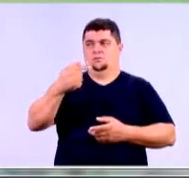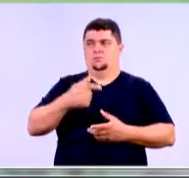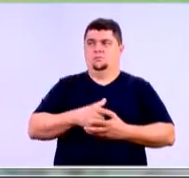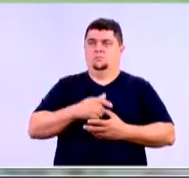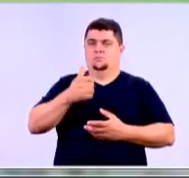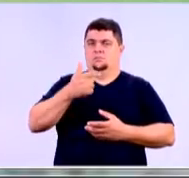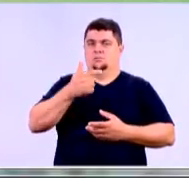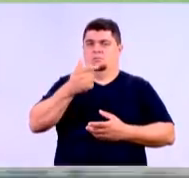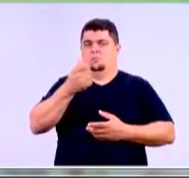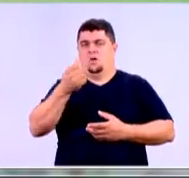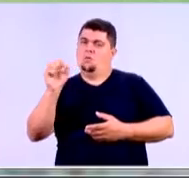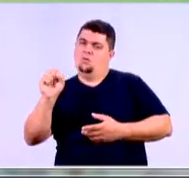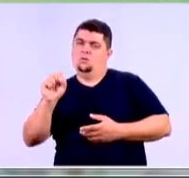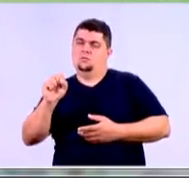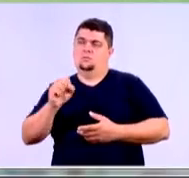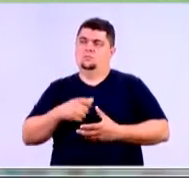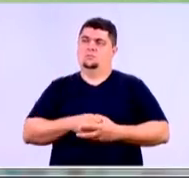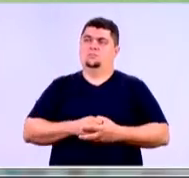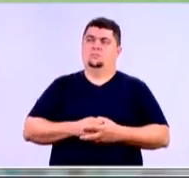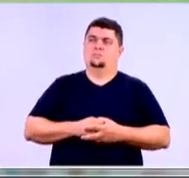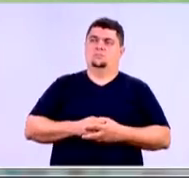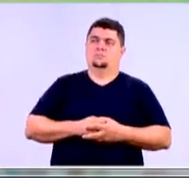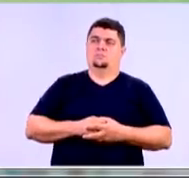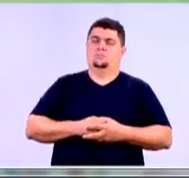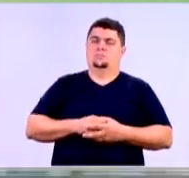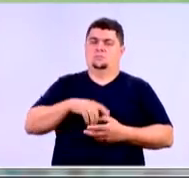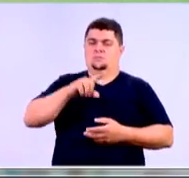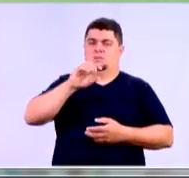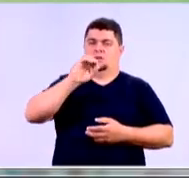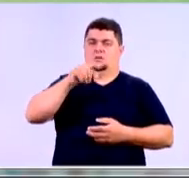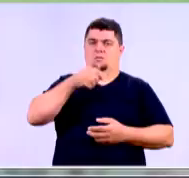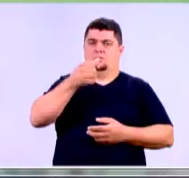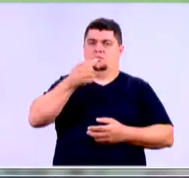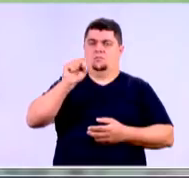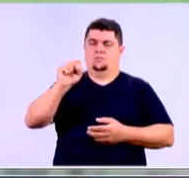0,68. Por arredondamento? Isso, 0,68.